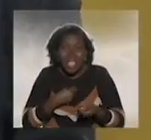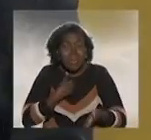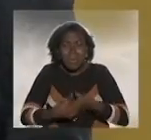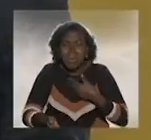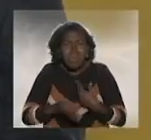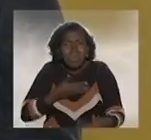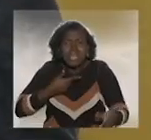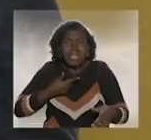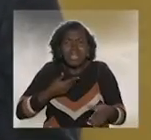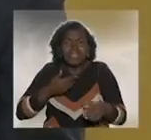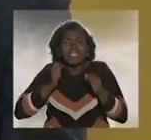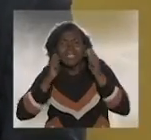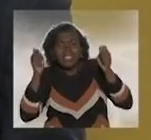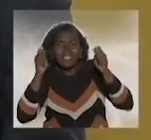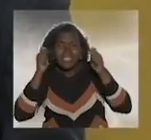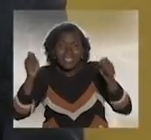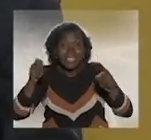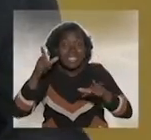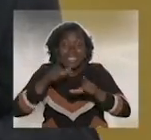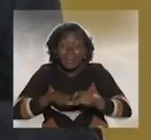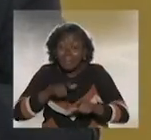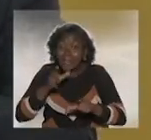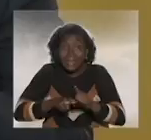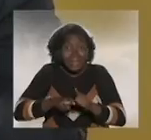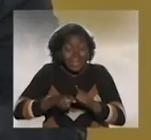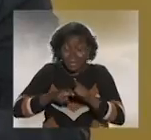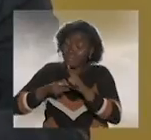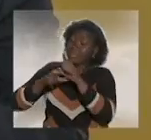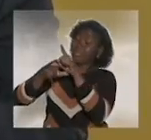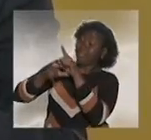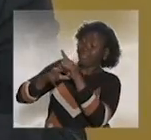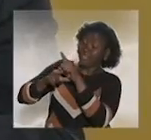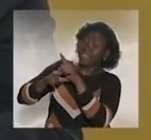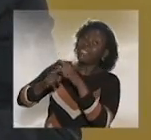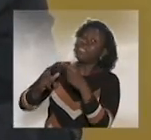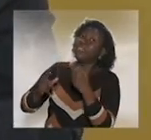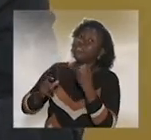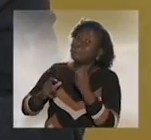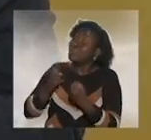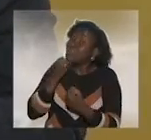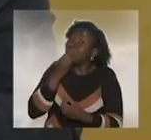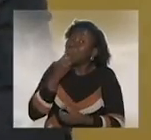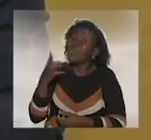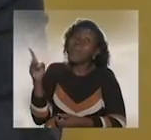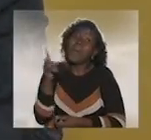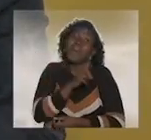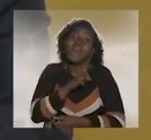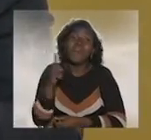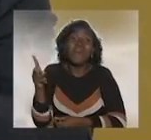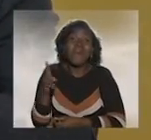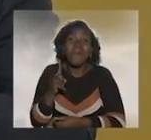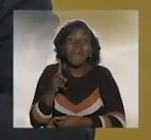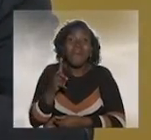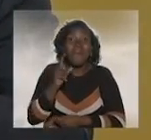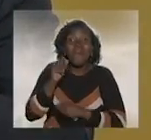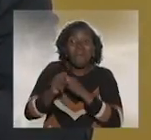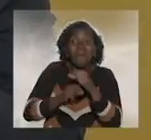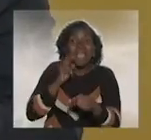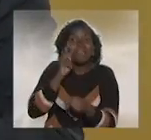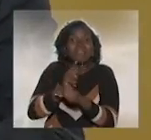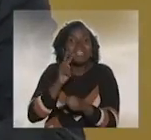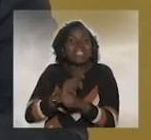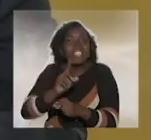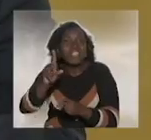econômico, qualquer que seja a sua forma de manifestação, sempre exerce uma influência que não é saudável sobre os processos